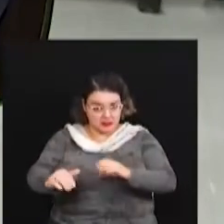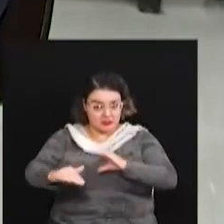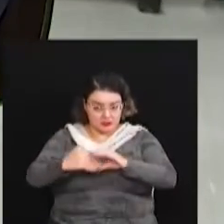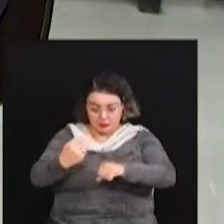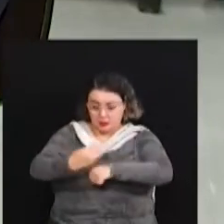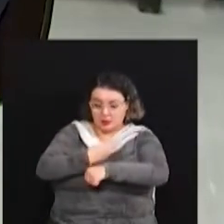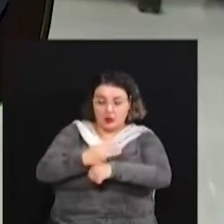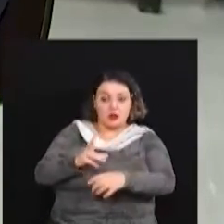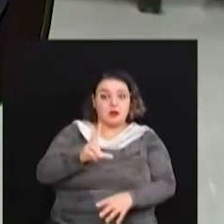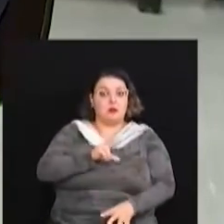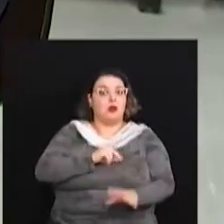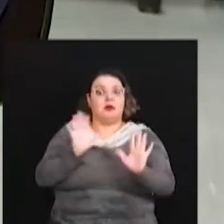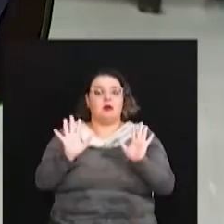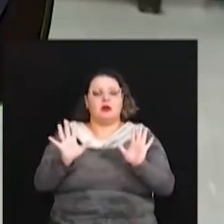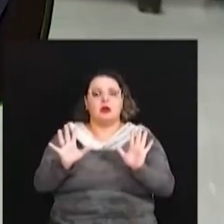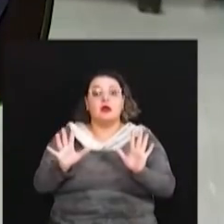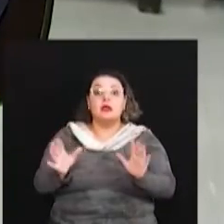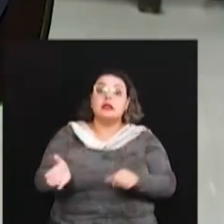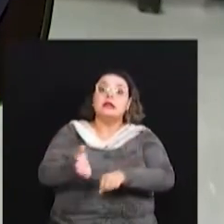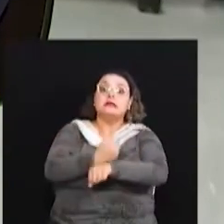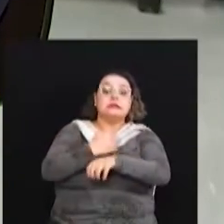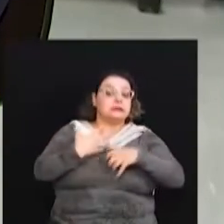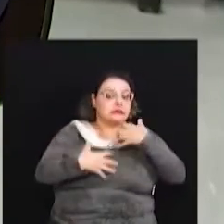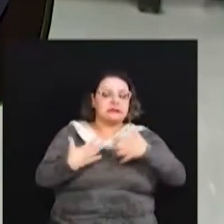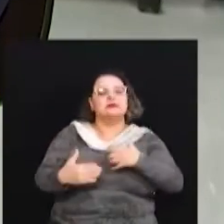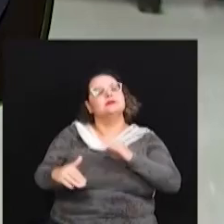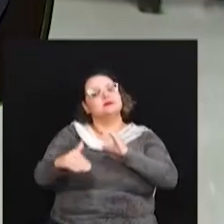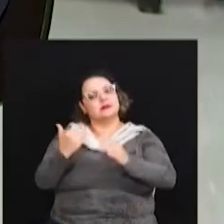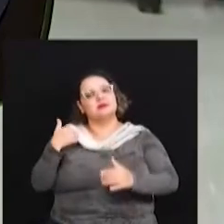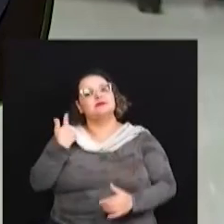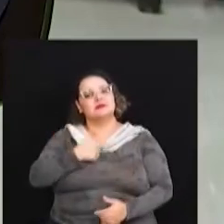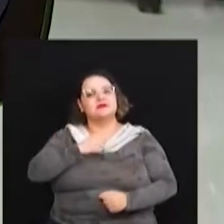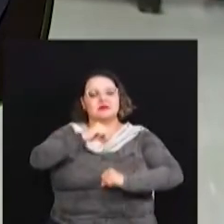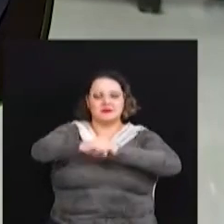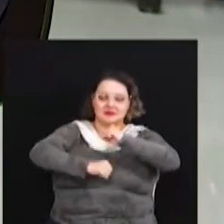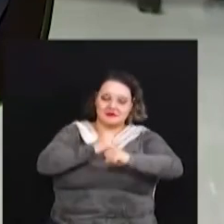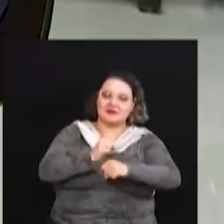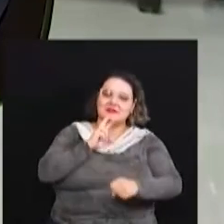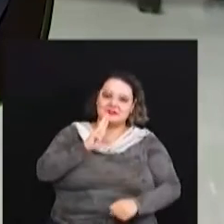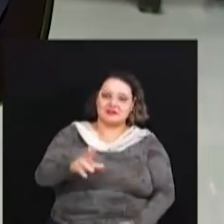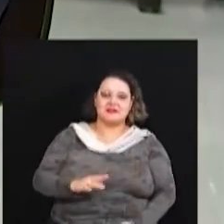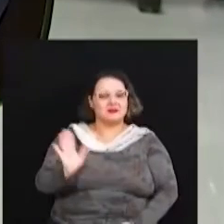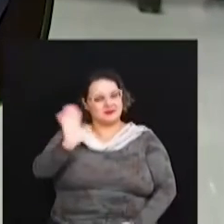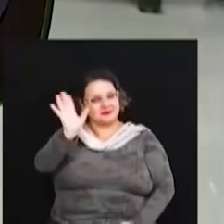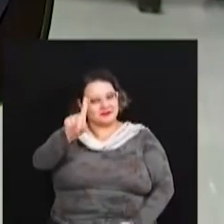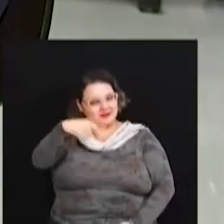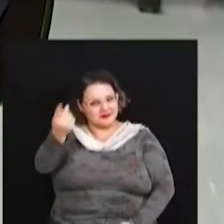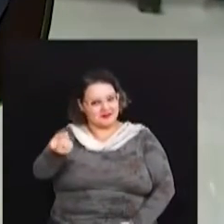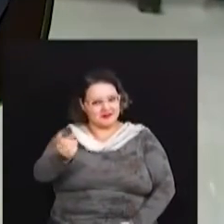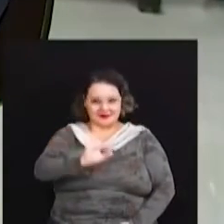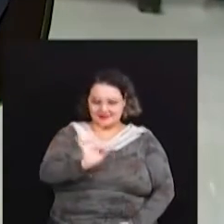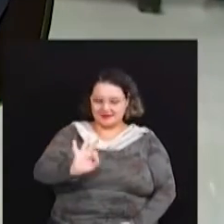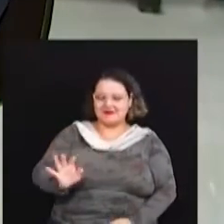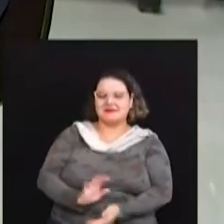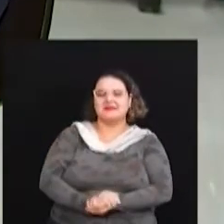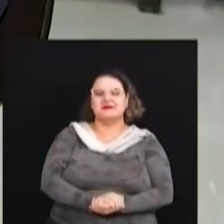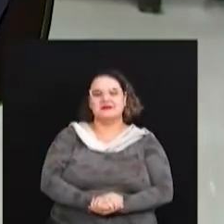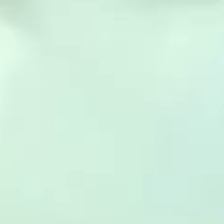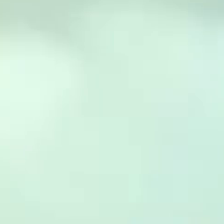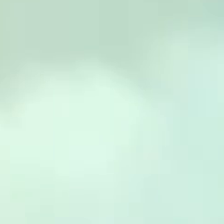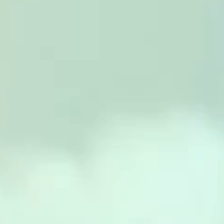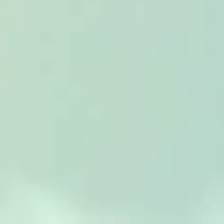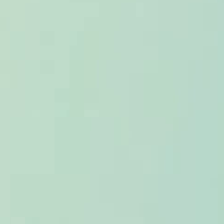no seu WhatsApp? Meu Deus, antes de desesperar, manda para a gente que o Giro Ambiental te responde. Até a próxima edição.